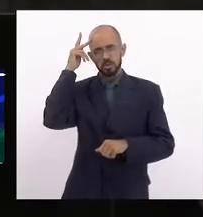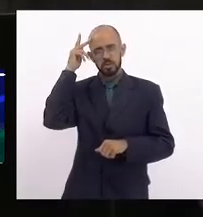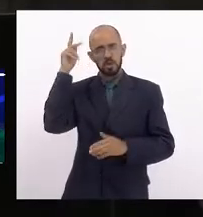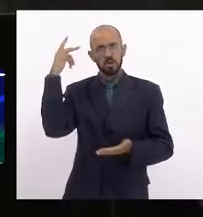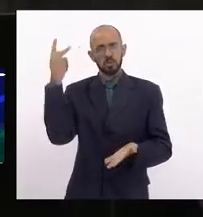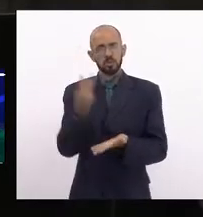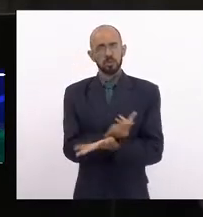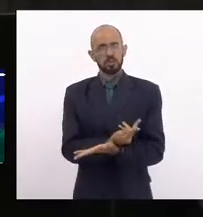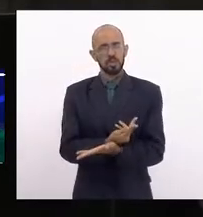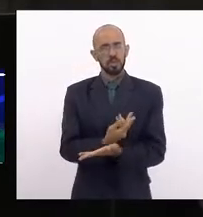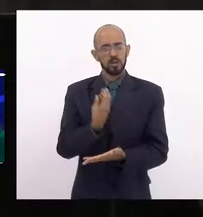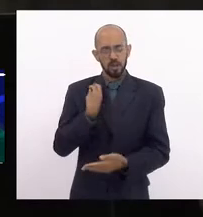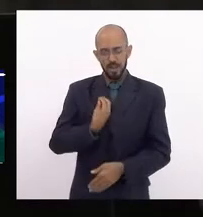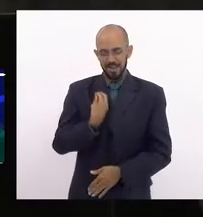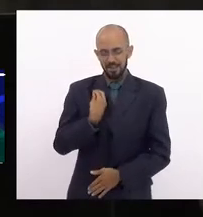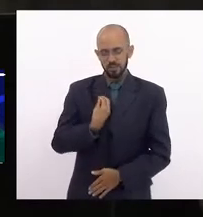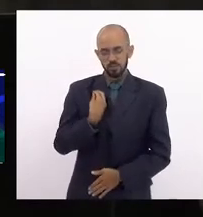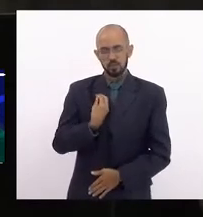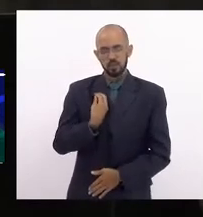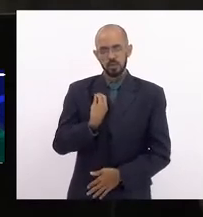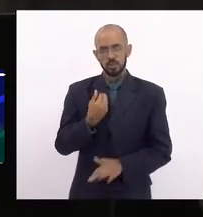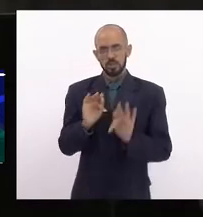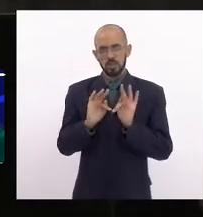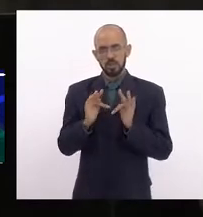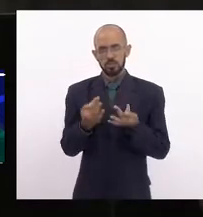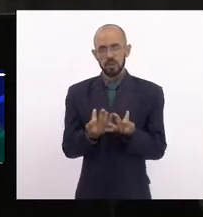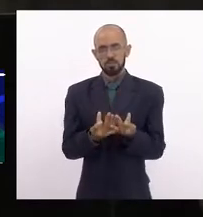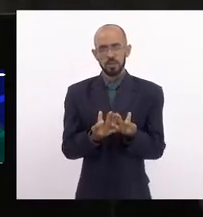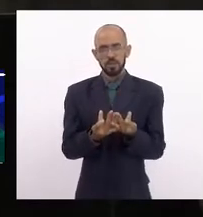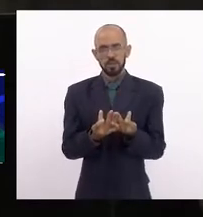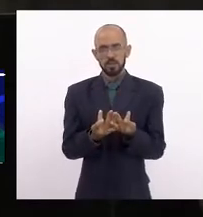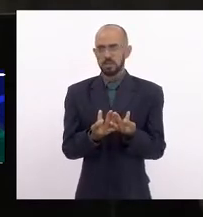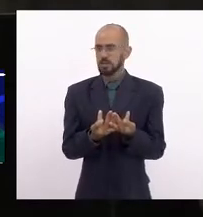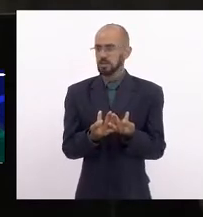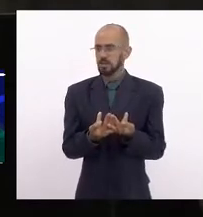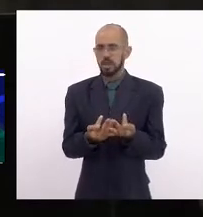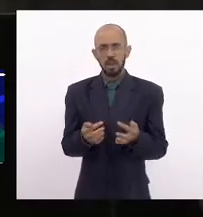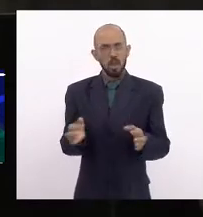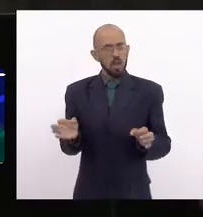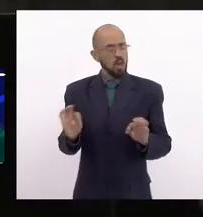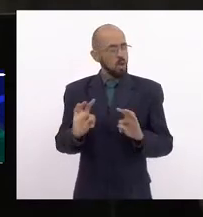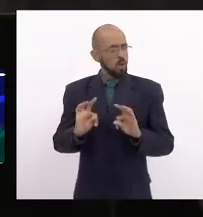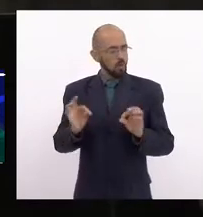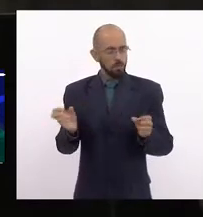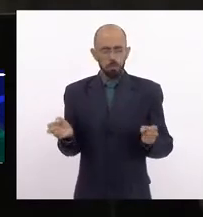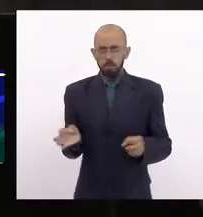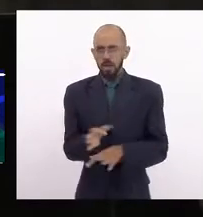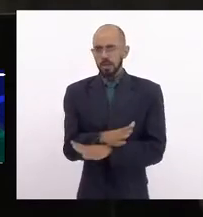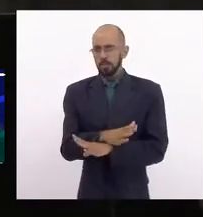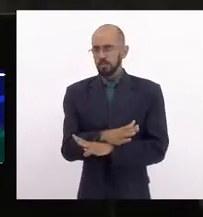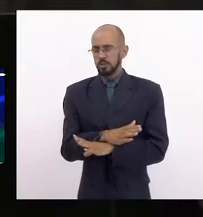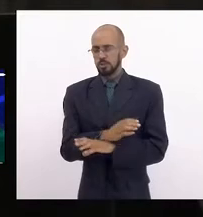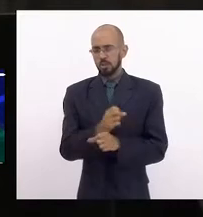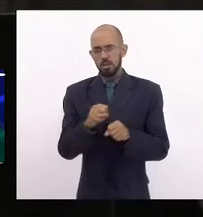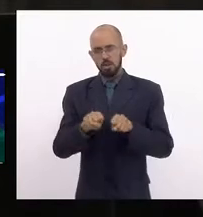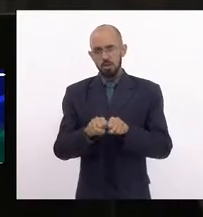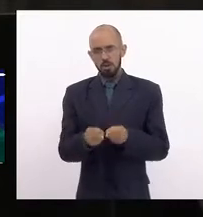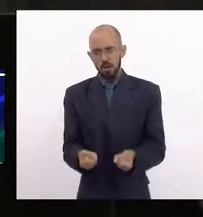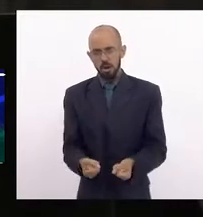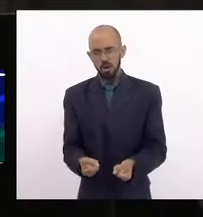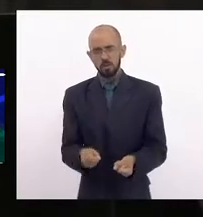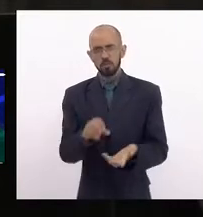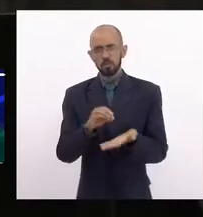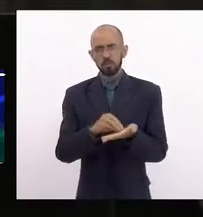as suas vidas suas famílias completamente destruídas por falta de uma palavra